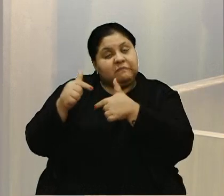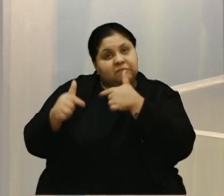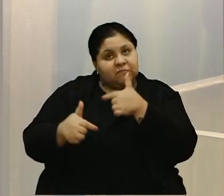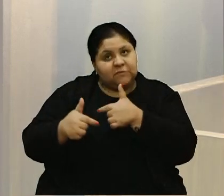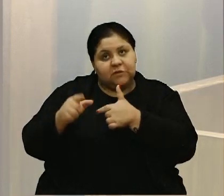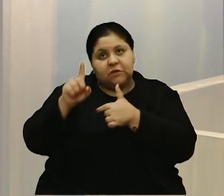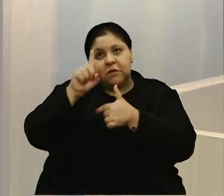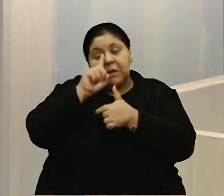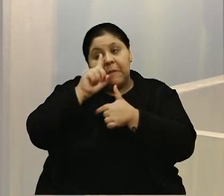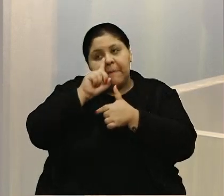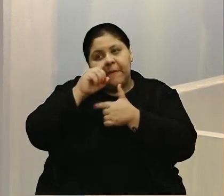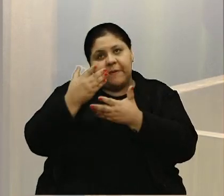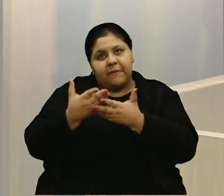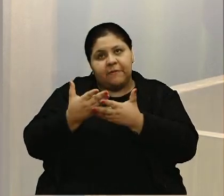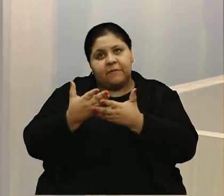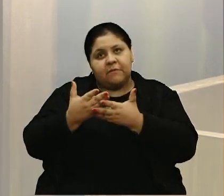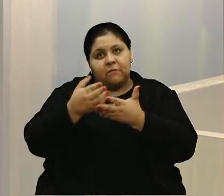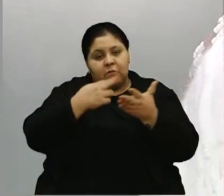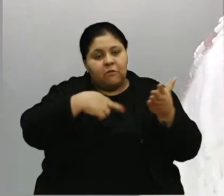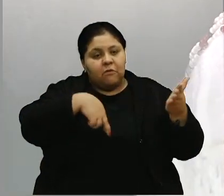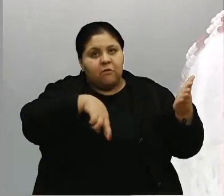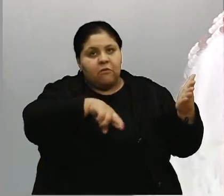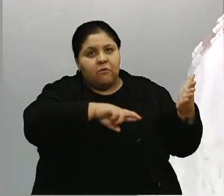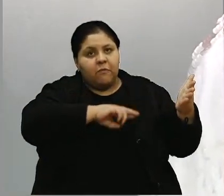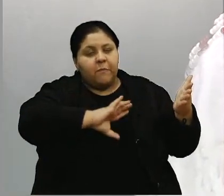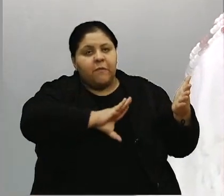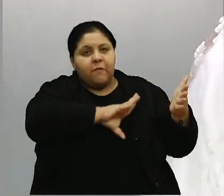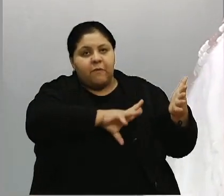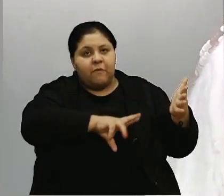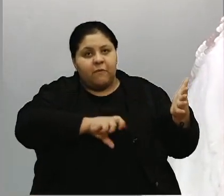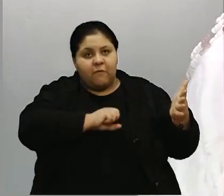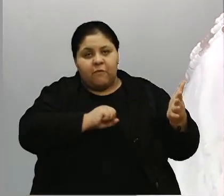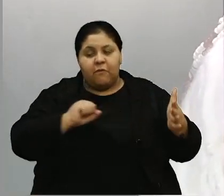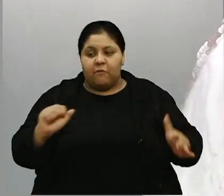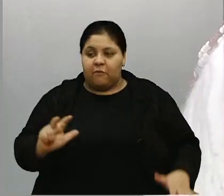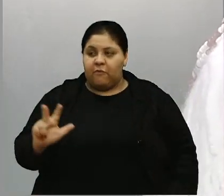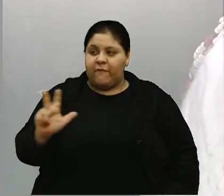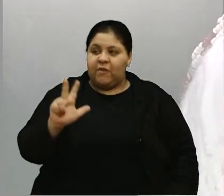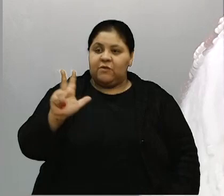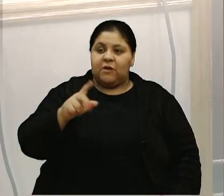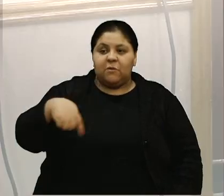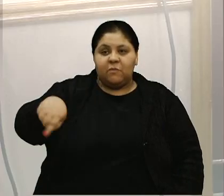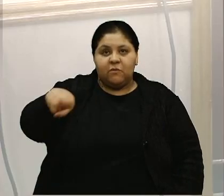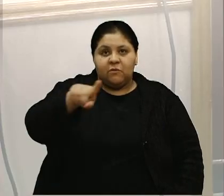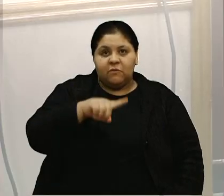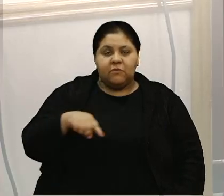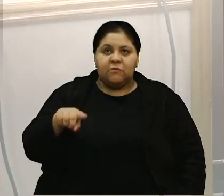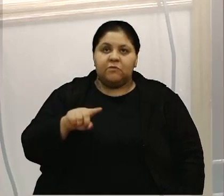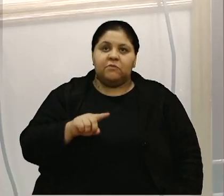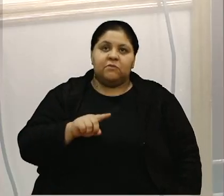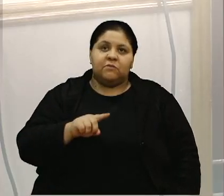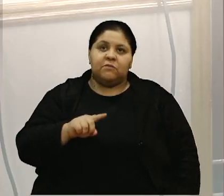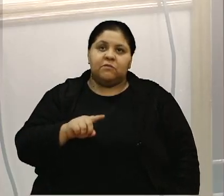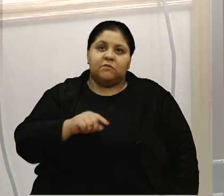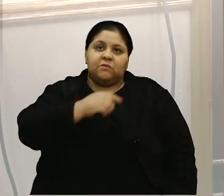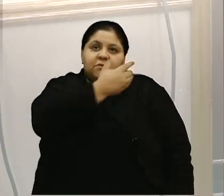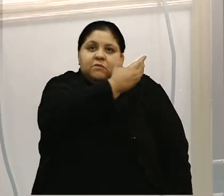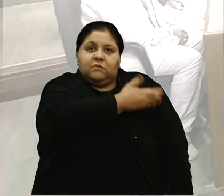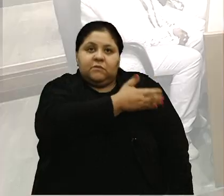da Mãe Cecília, né, pela religião, pelo amor, seja valorizado por nós, né, nas nossas